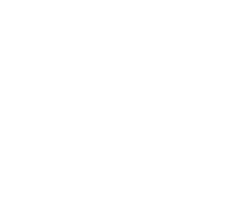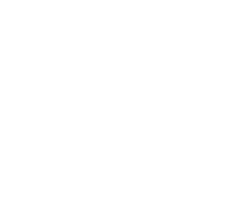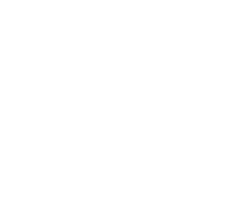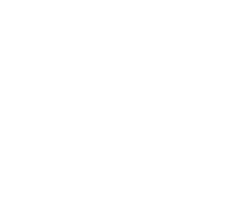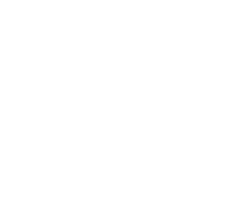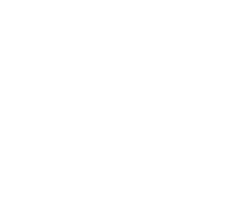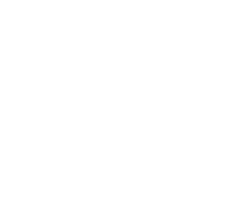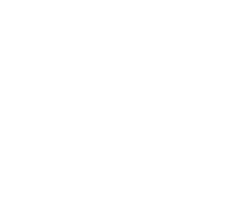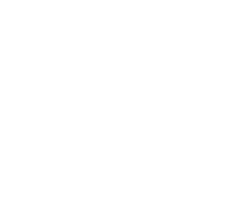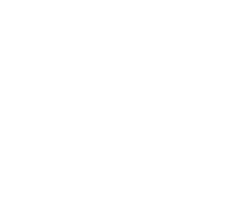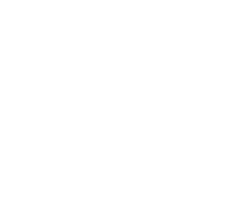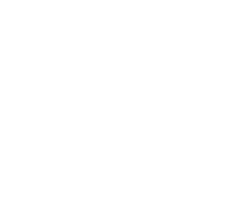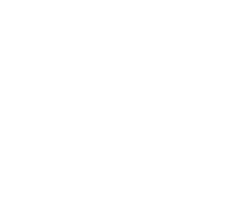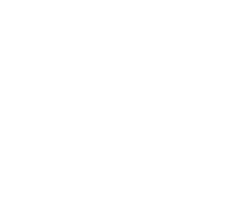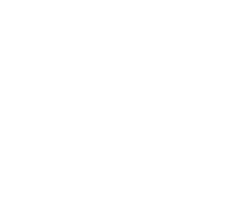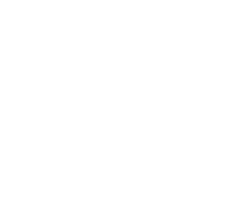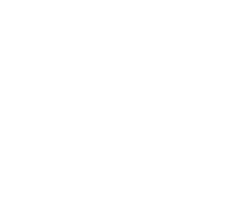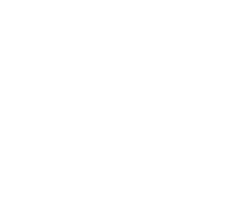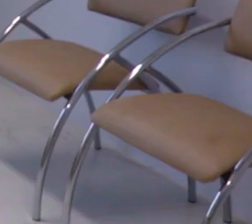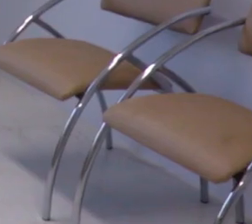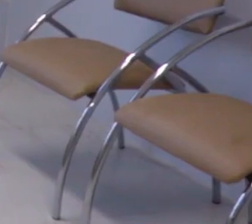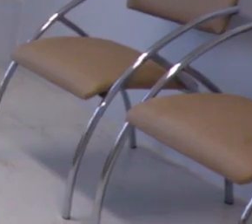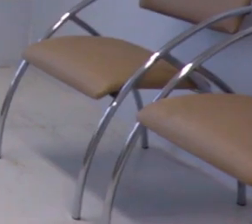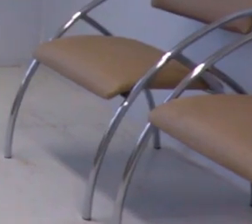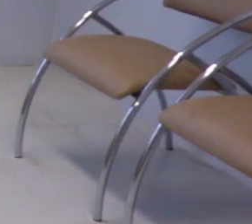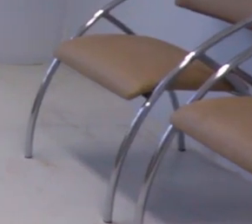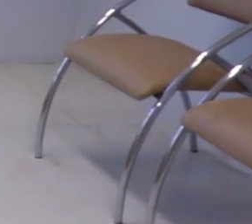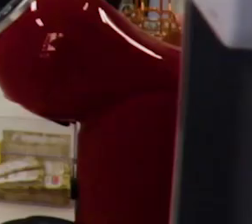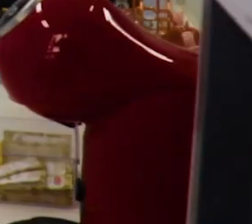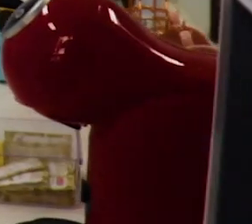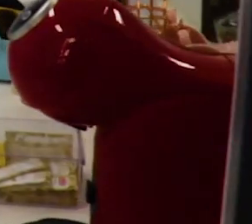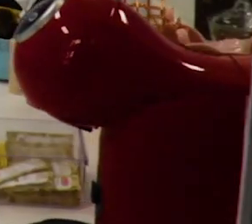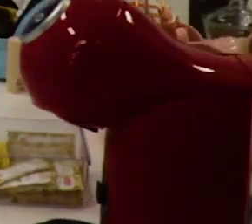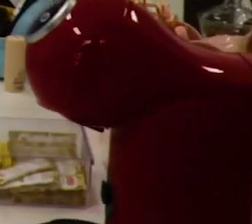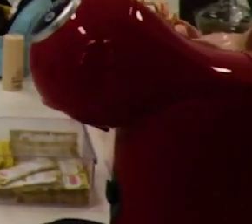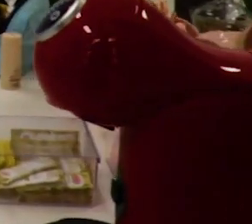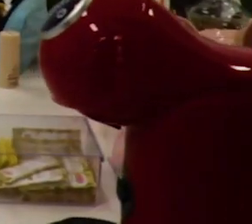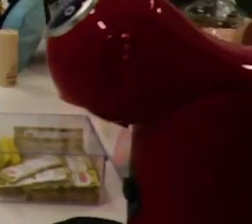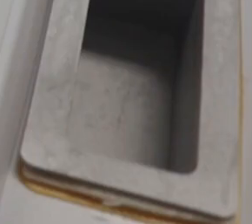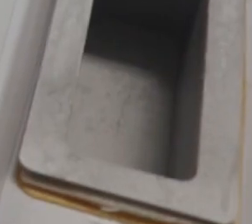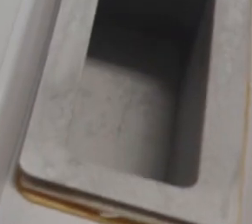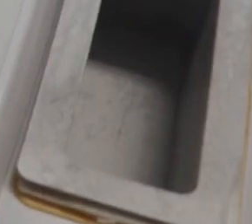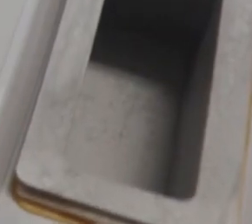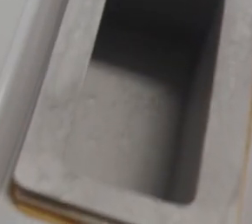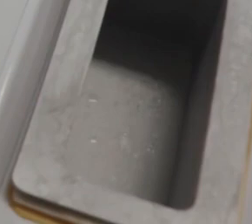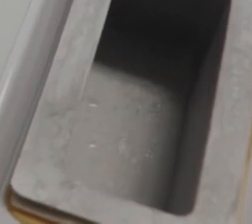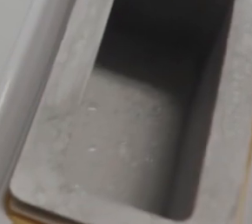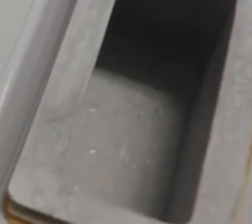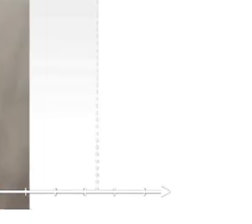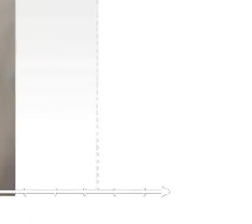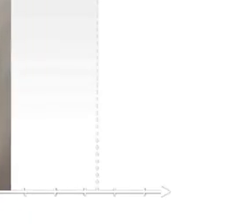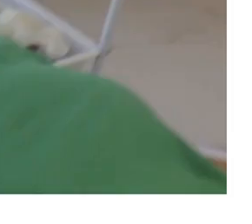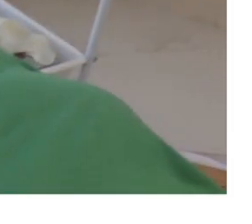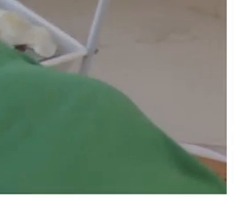Consultório Estético Dra. Jéssica Knevitz, localizado no centro de Novo Hamburgo, oferece aos pacientes tratamento personalizado nas áreas de harmonização facial